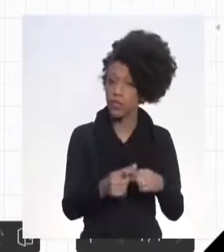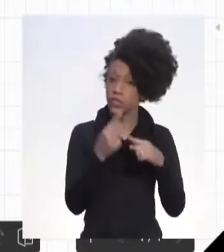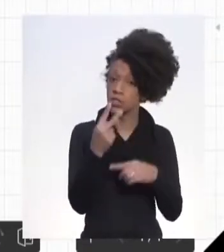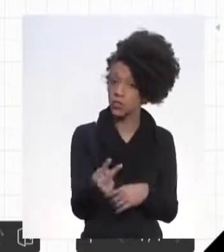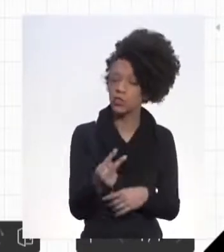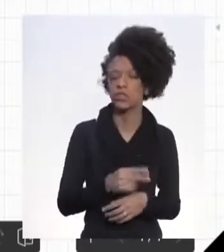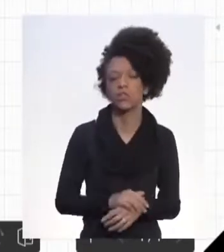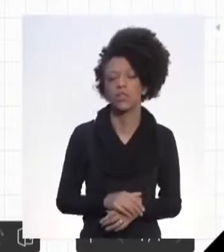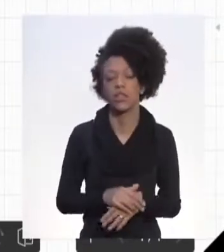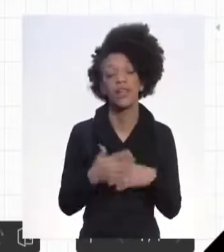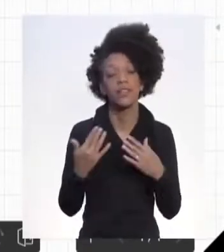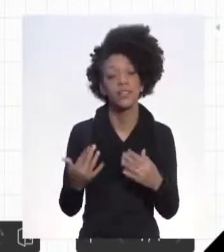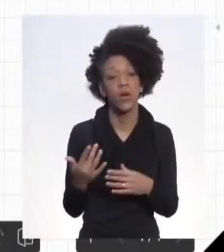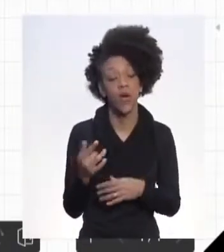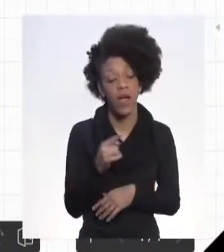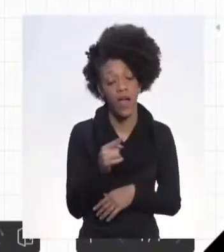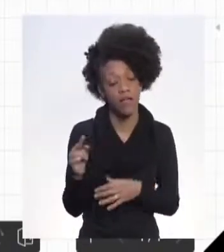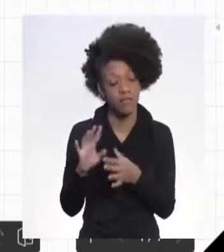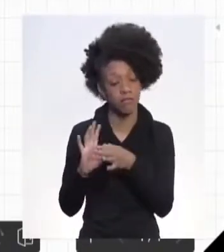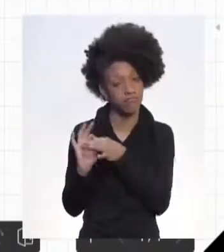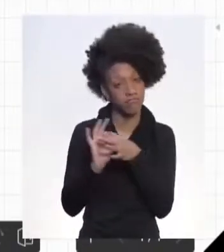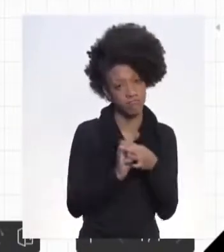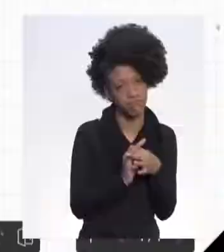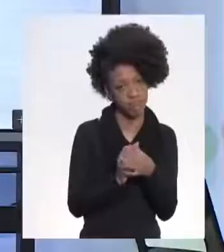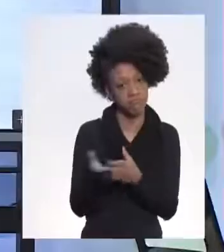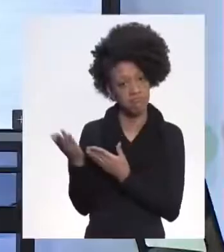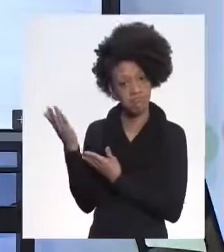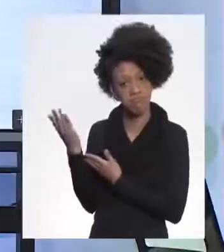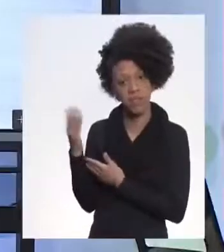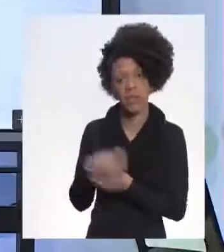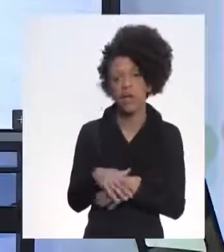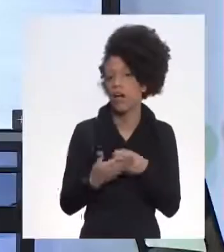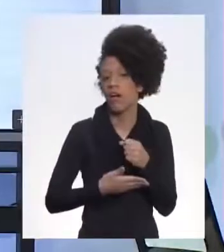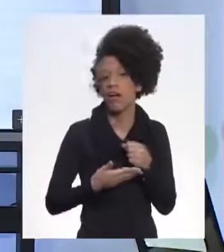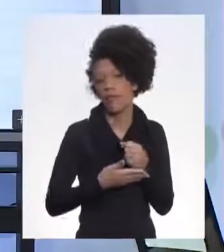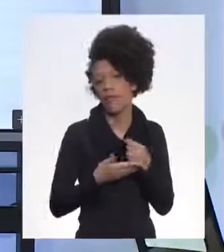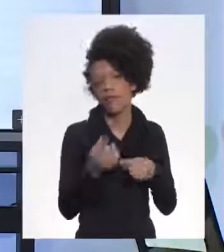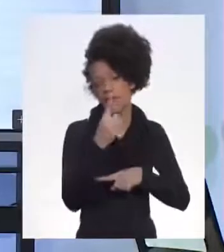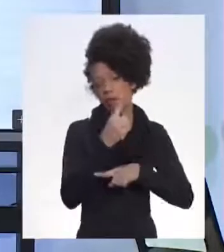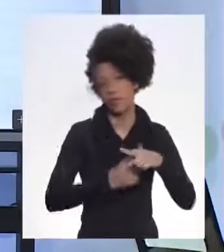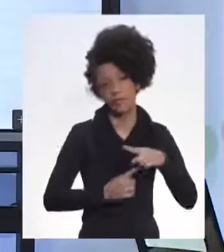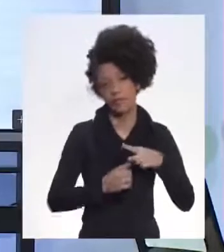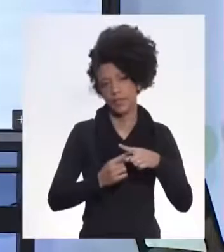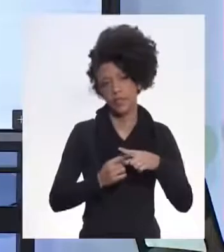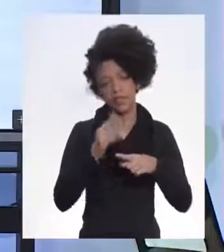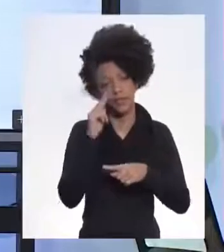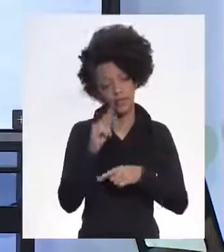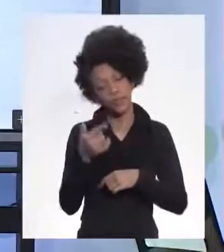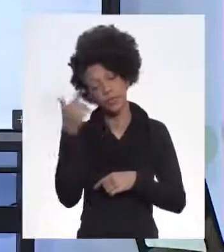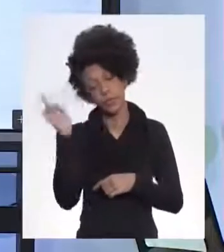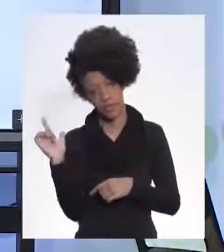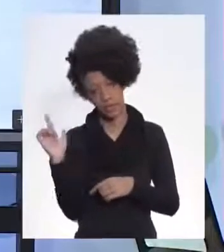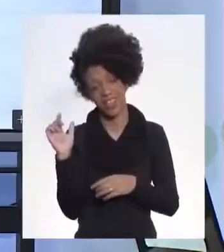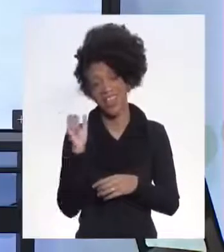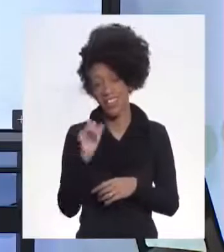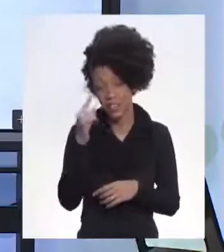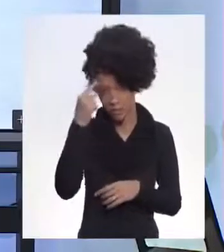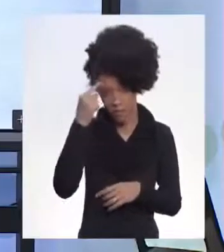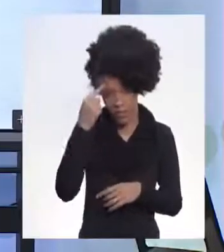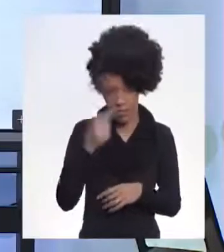por 2. Então, essa relação aí era basicamente a fração equivalente que nós vimos antes, né? Se a gente